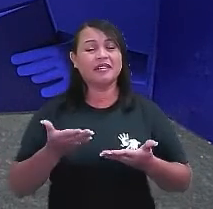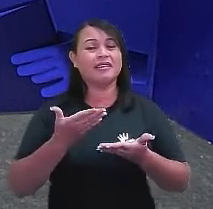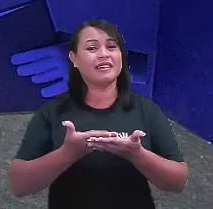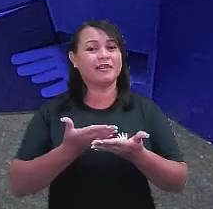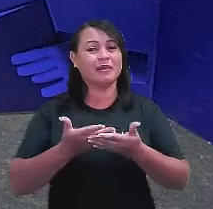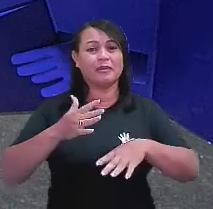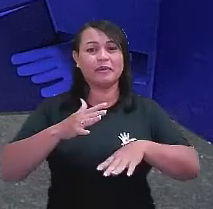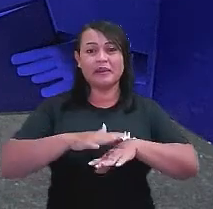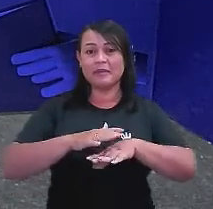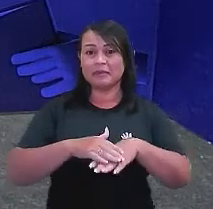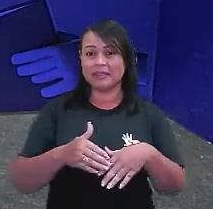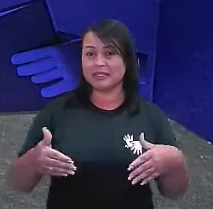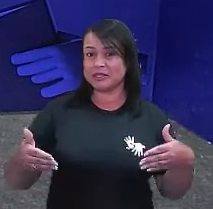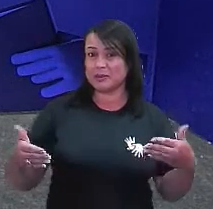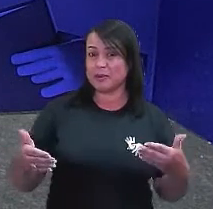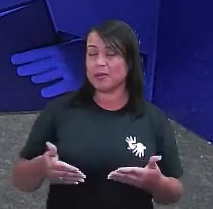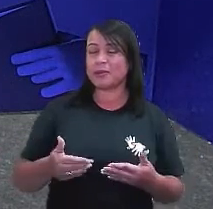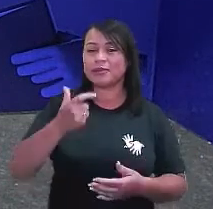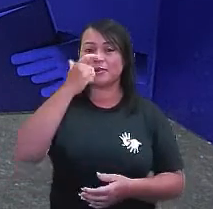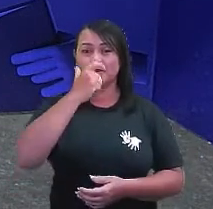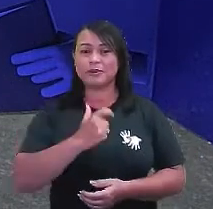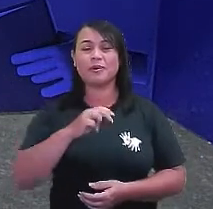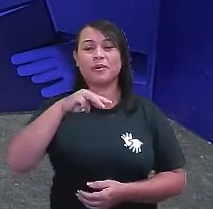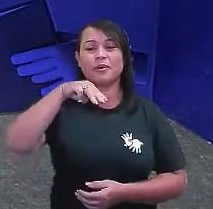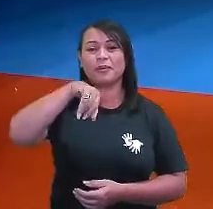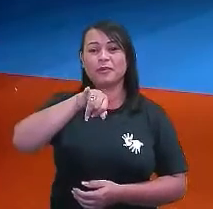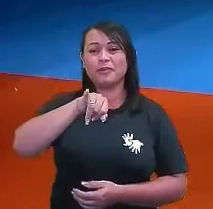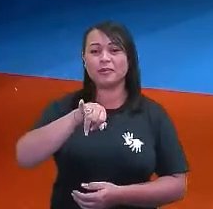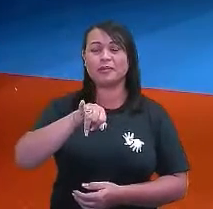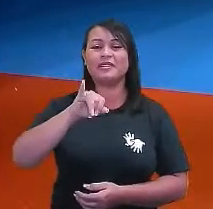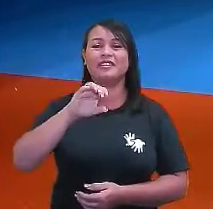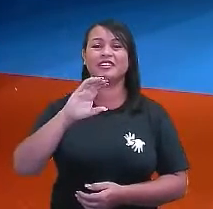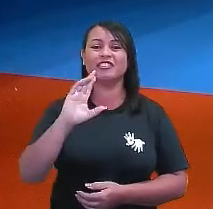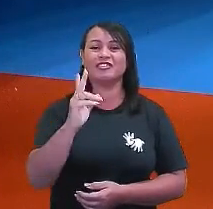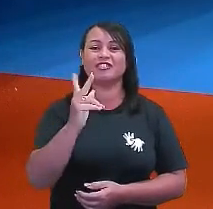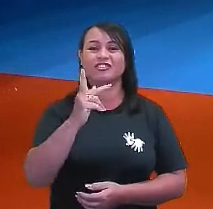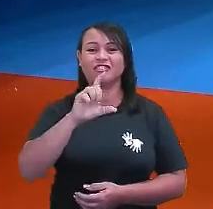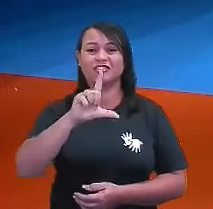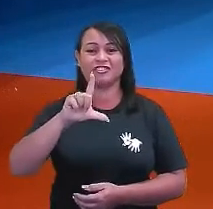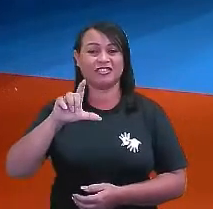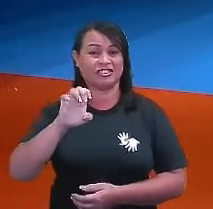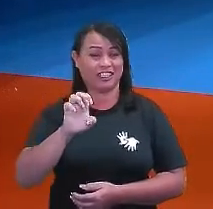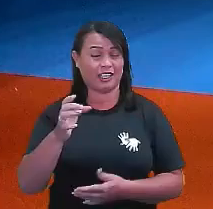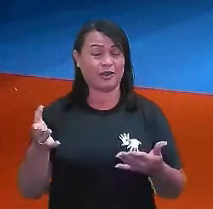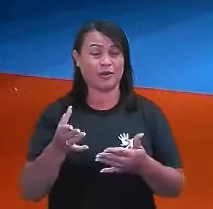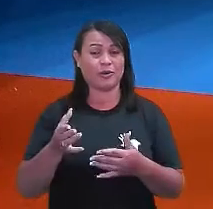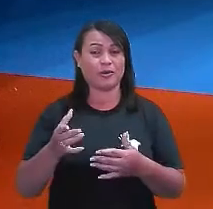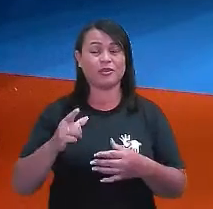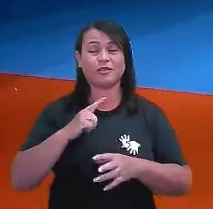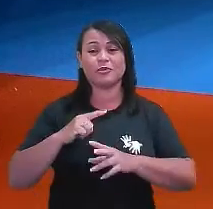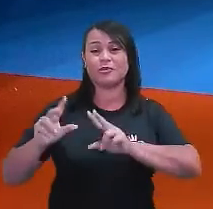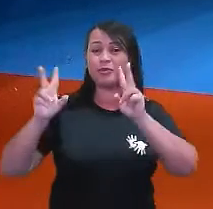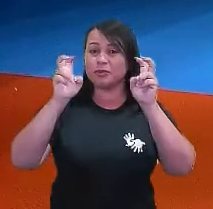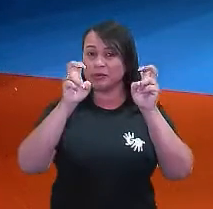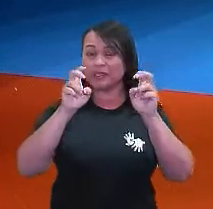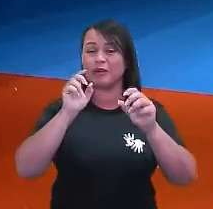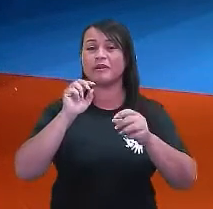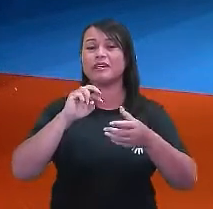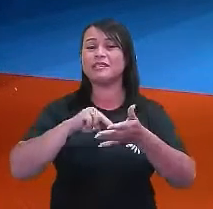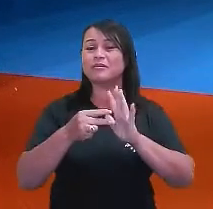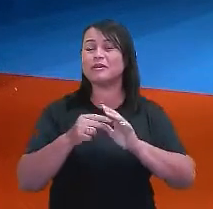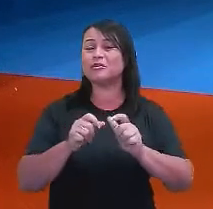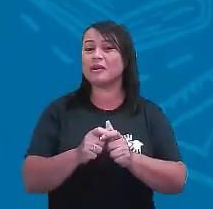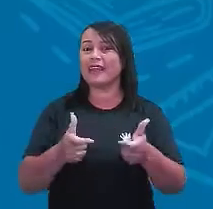aula de matemática de hoje. Eu me chamo Michele e a nossa unidade temática trabalhada hoje será grandezas